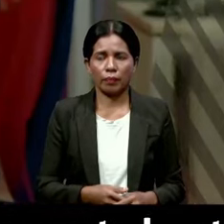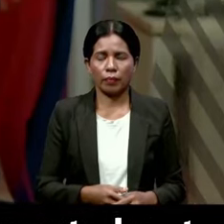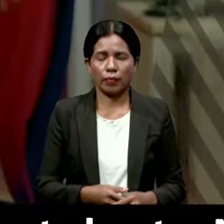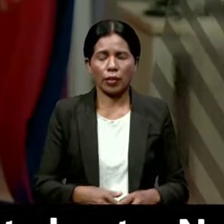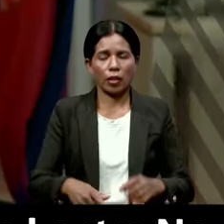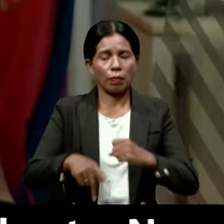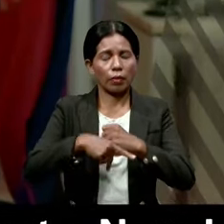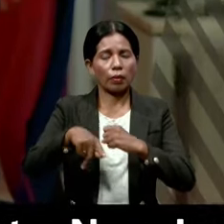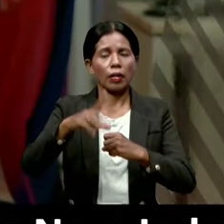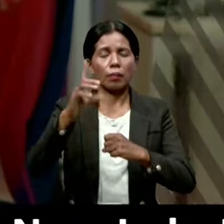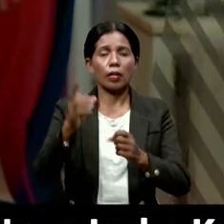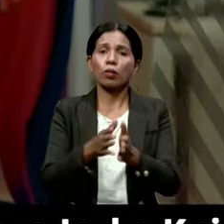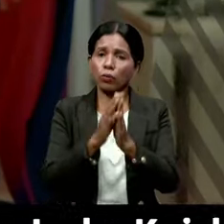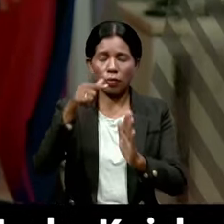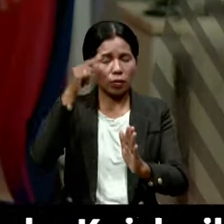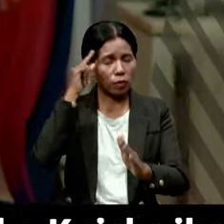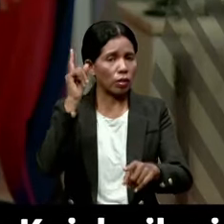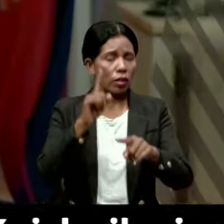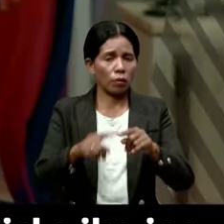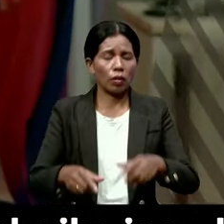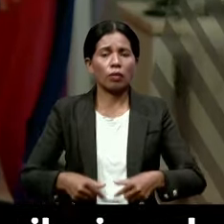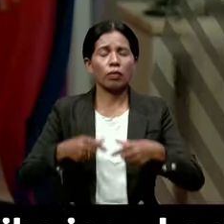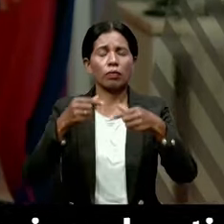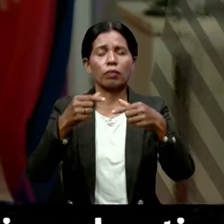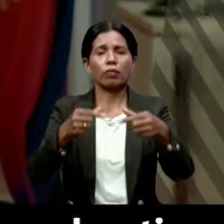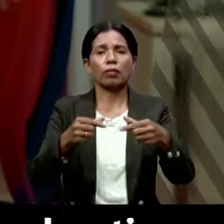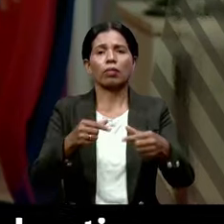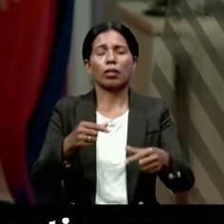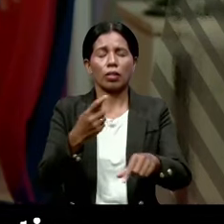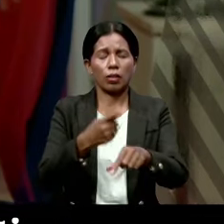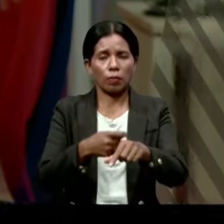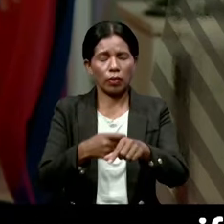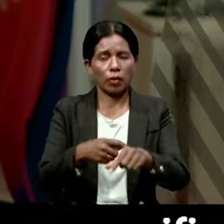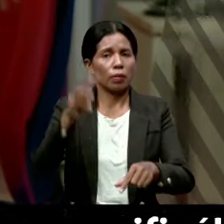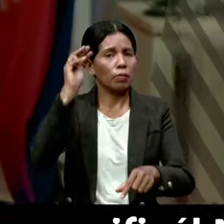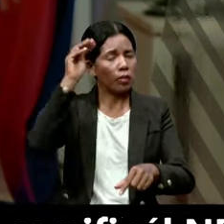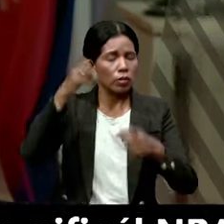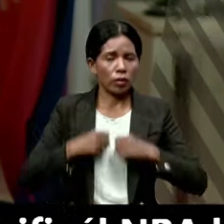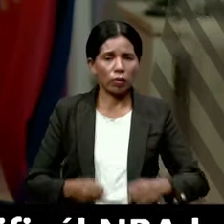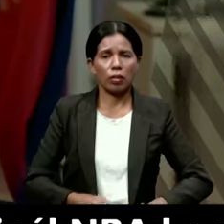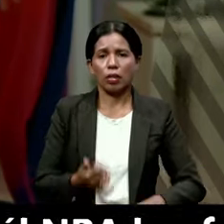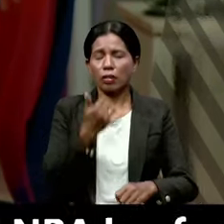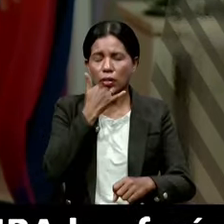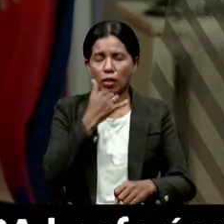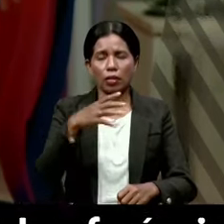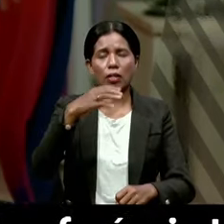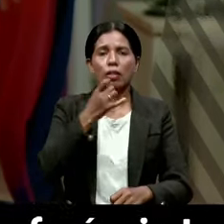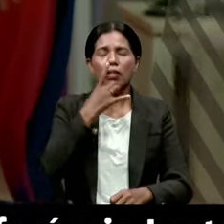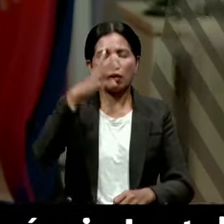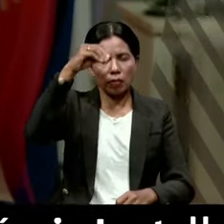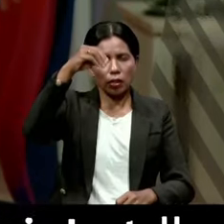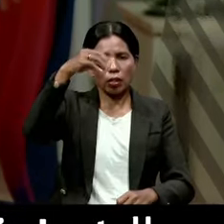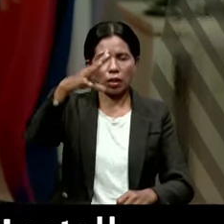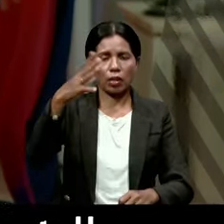Bancada PLP khusus governo la bele votan tolerancia. Ba ministra Saúde ne failanso, ahi matelakan i